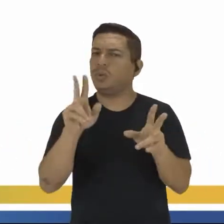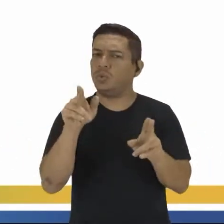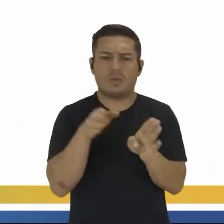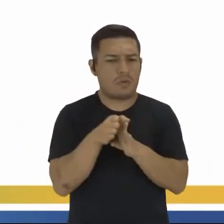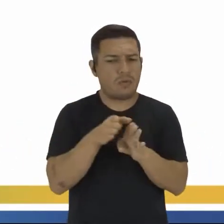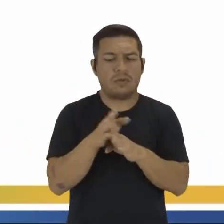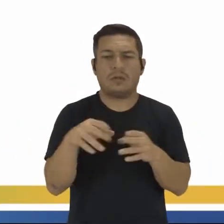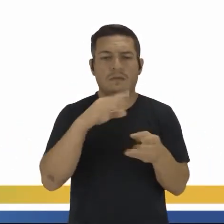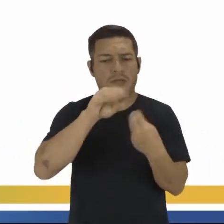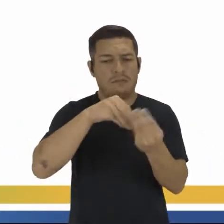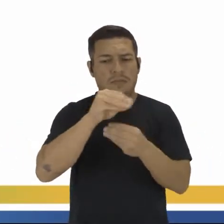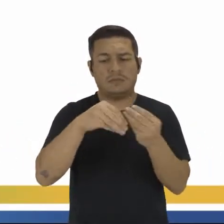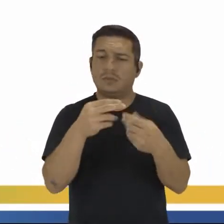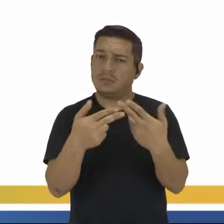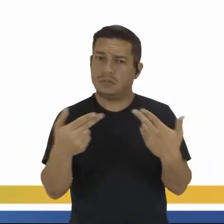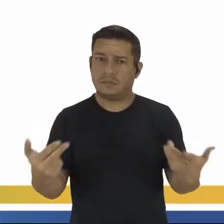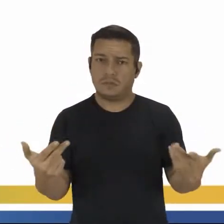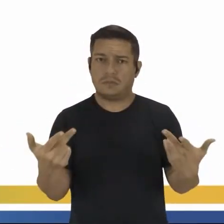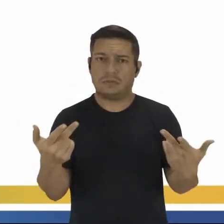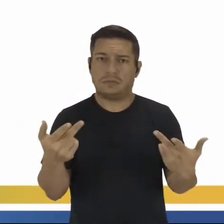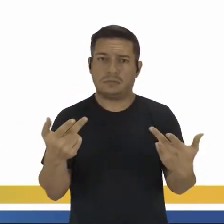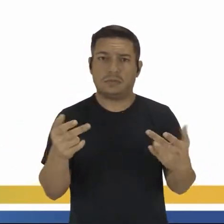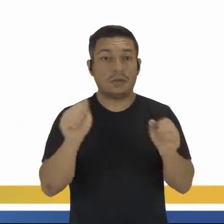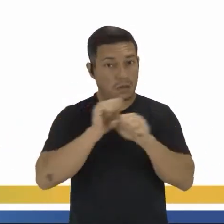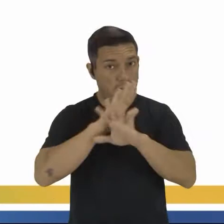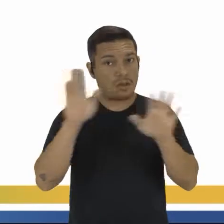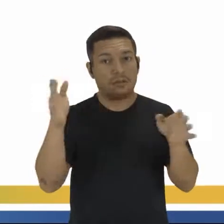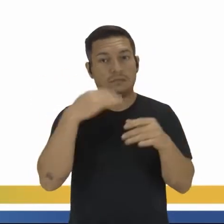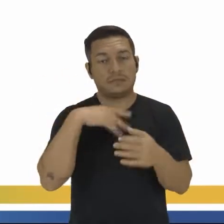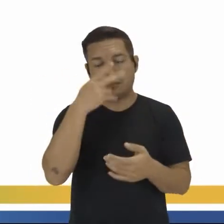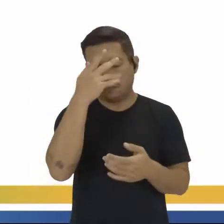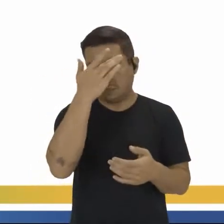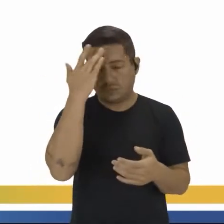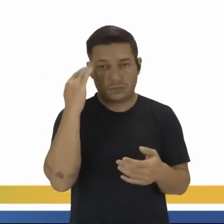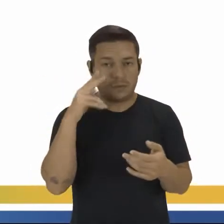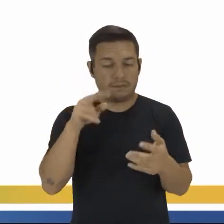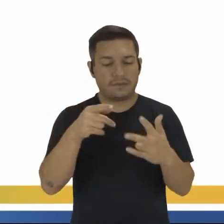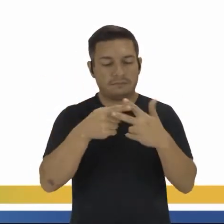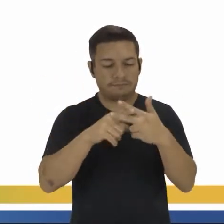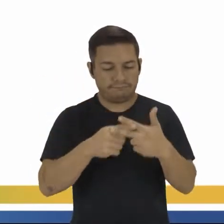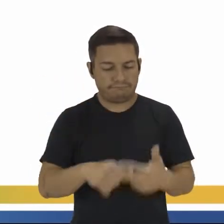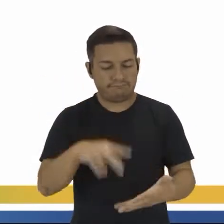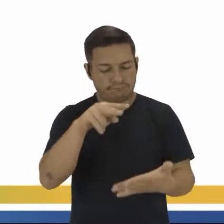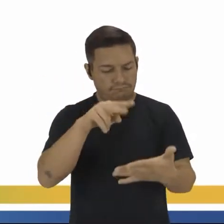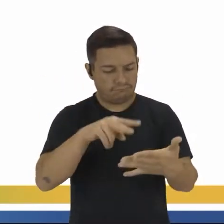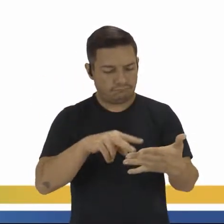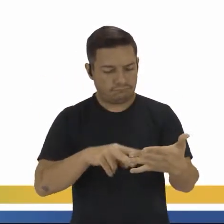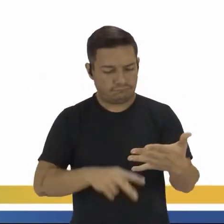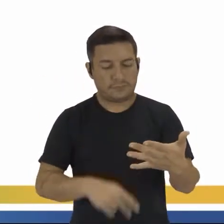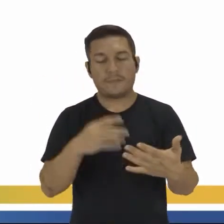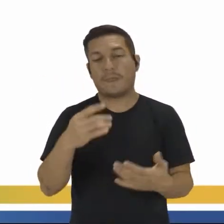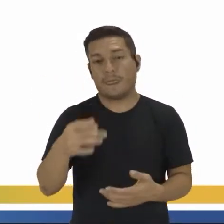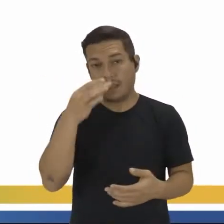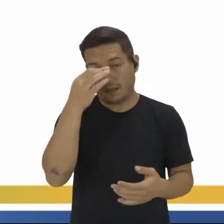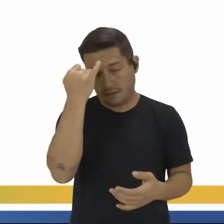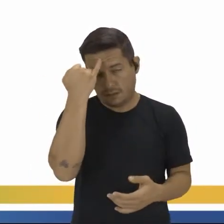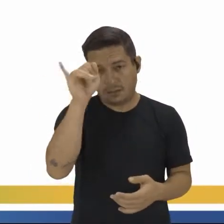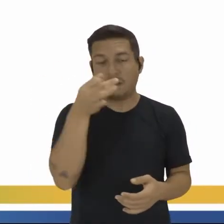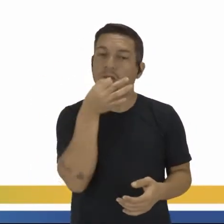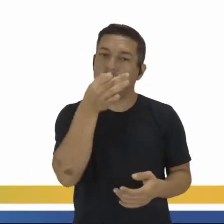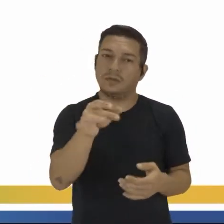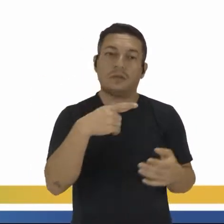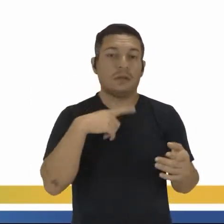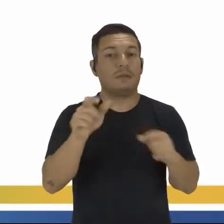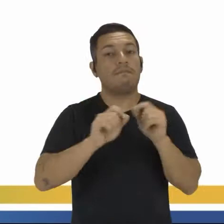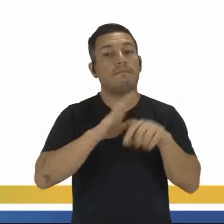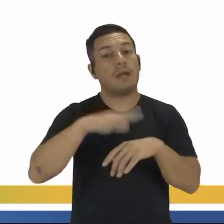você misture as coisas. Fica mais claro para quem vai corrigir, fica mais claro o seu ponto de vista, o seu texto ganha maior